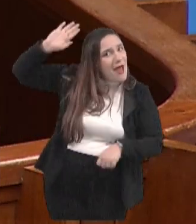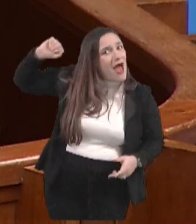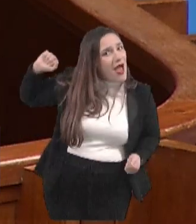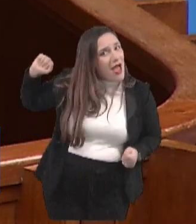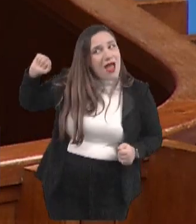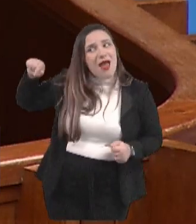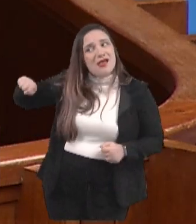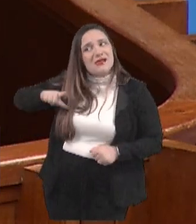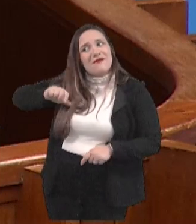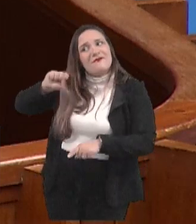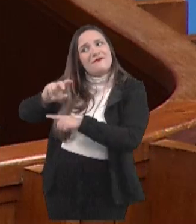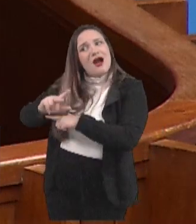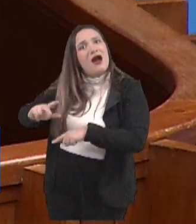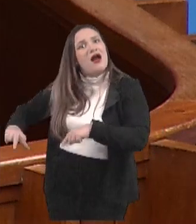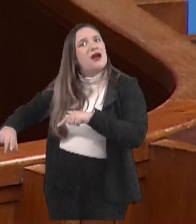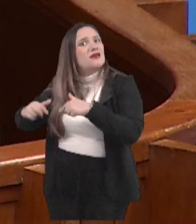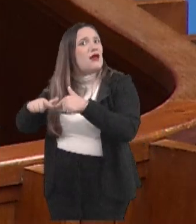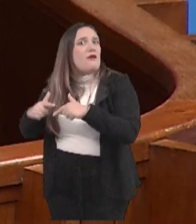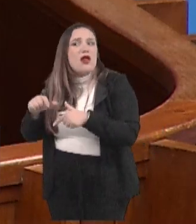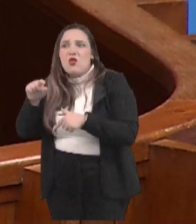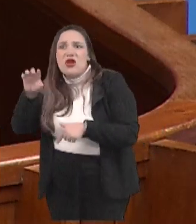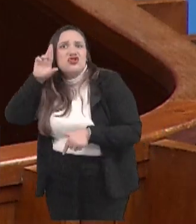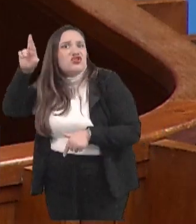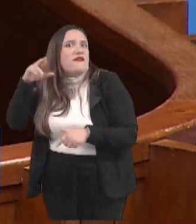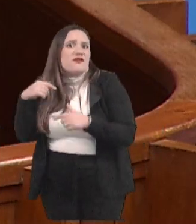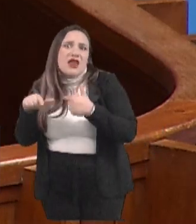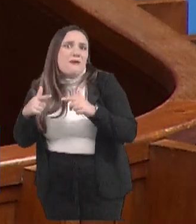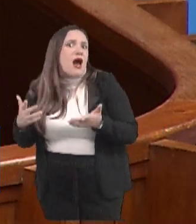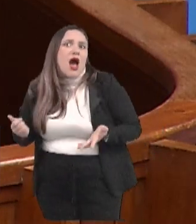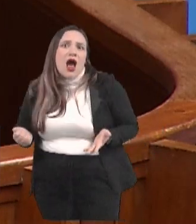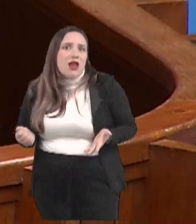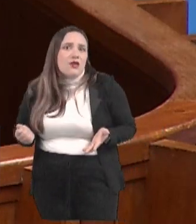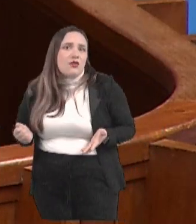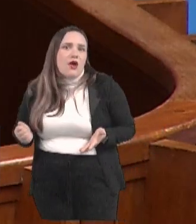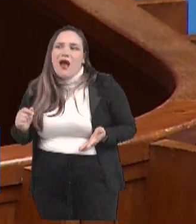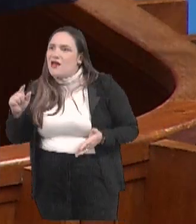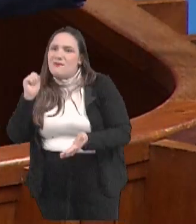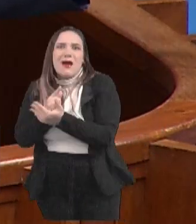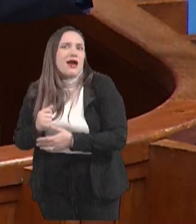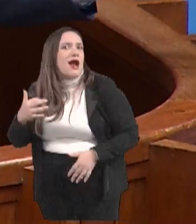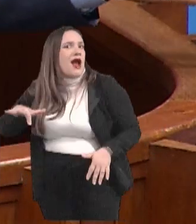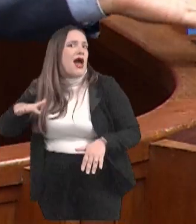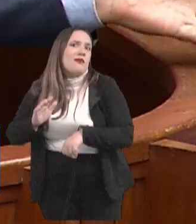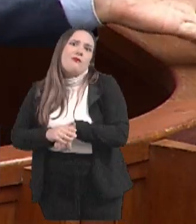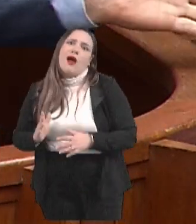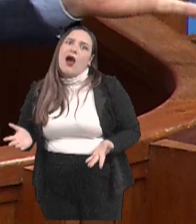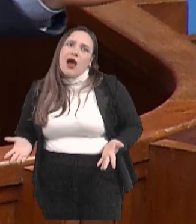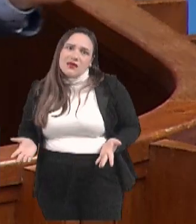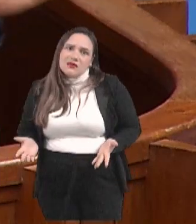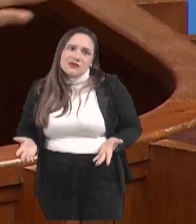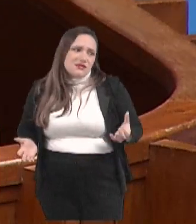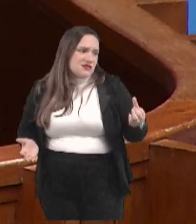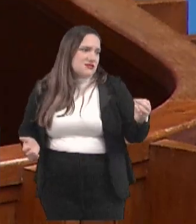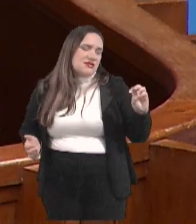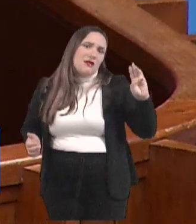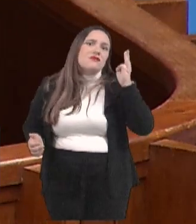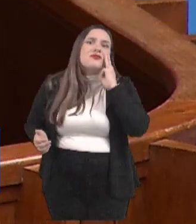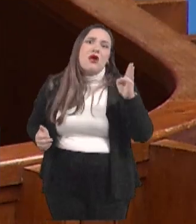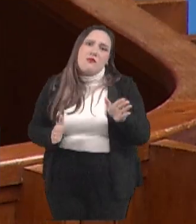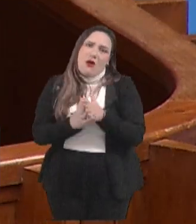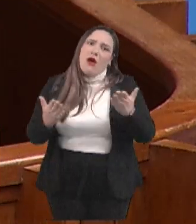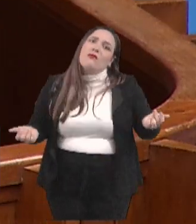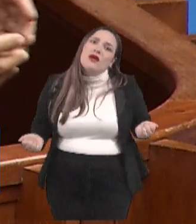emprego, vai subir a energia para pagar a conta dos 60 milhões dos pobres.